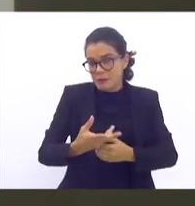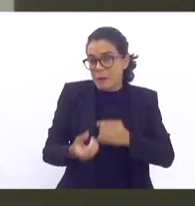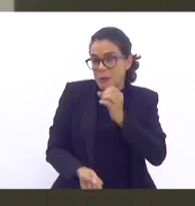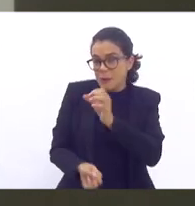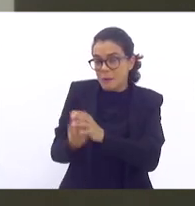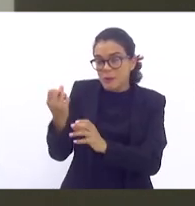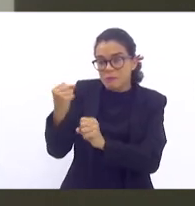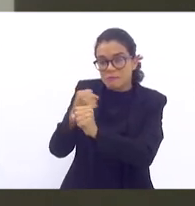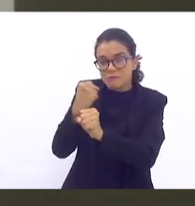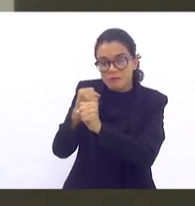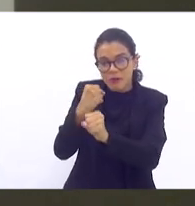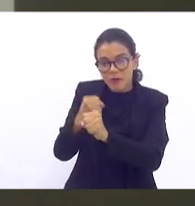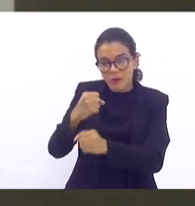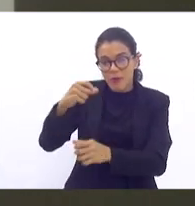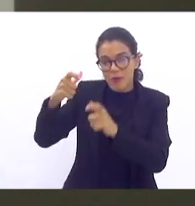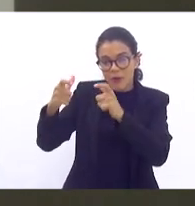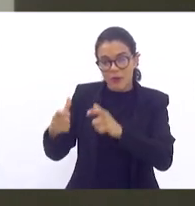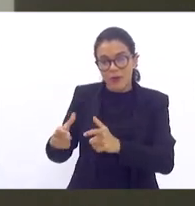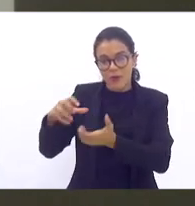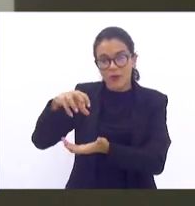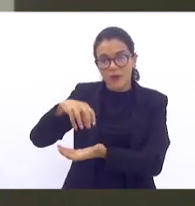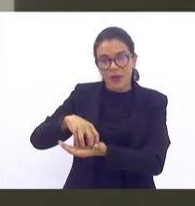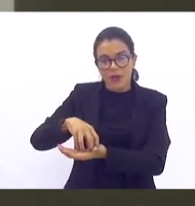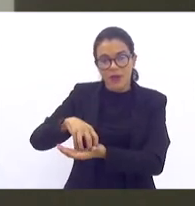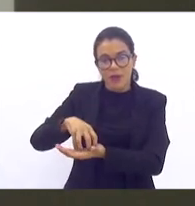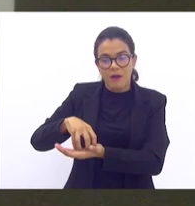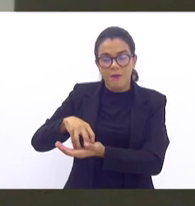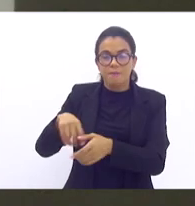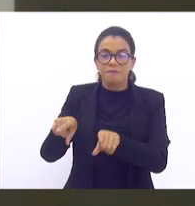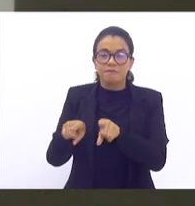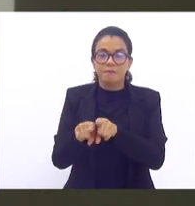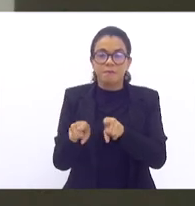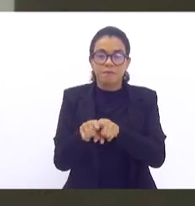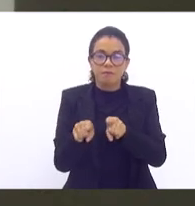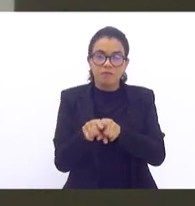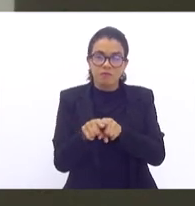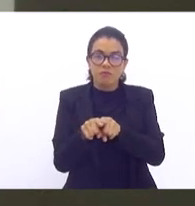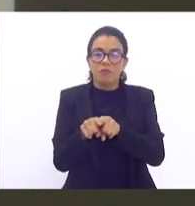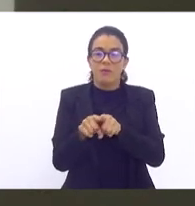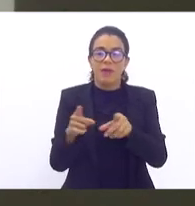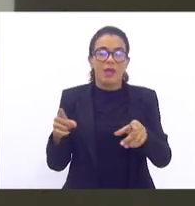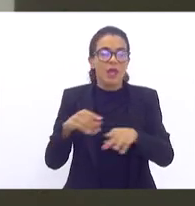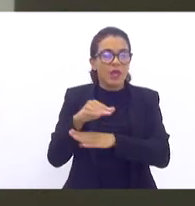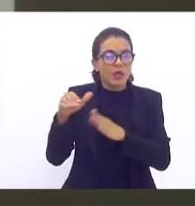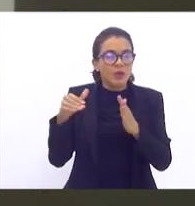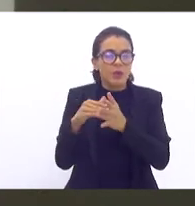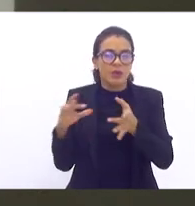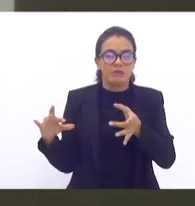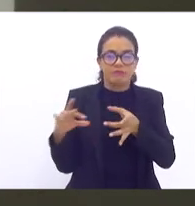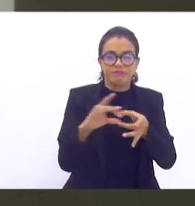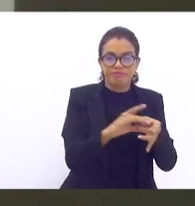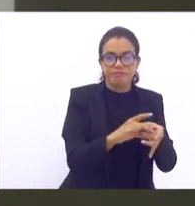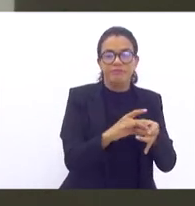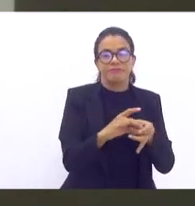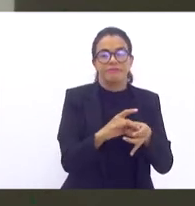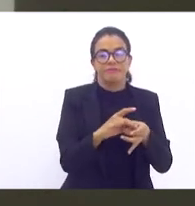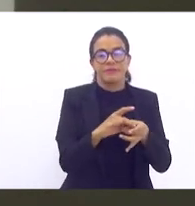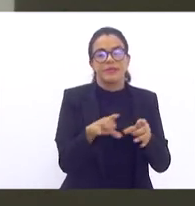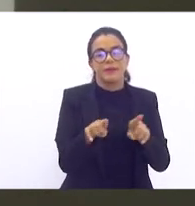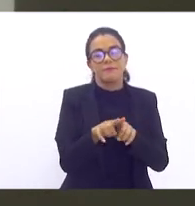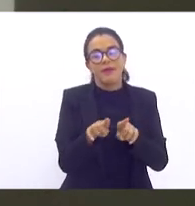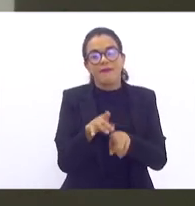núcleo e tem inclusive uma proposta de planta básica que já foi discutida porque ela é toda integrada com os diversos segmentos que